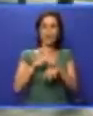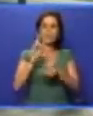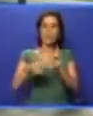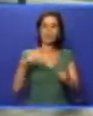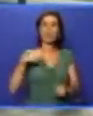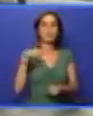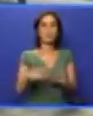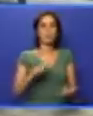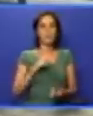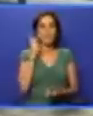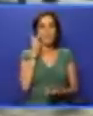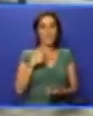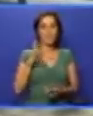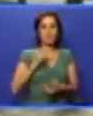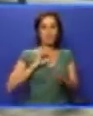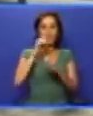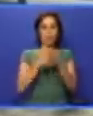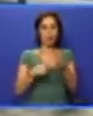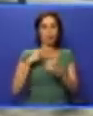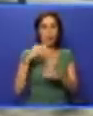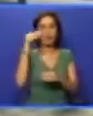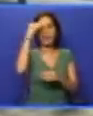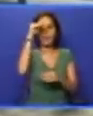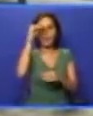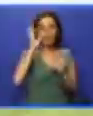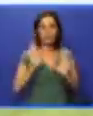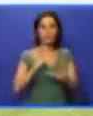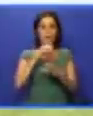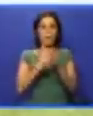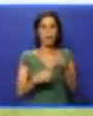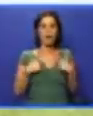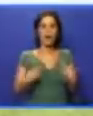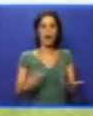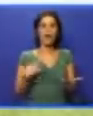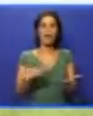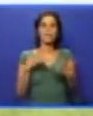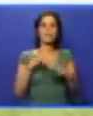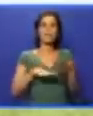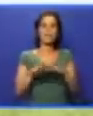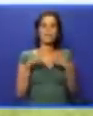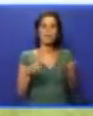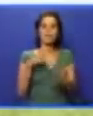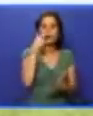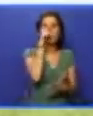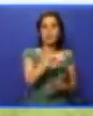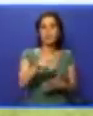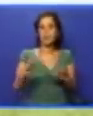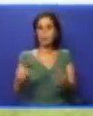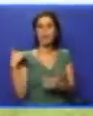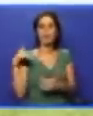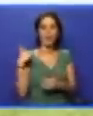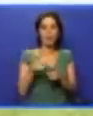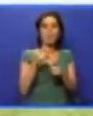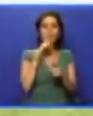Portugal. Na minha vida já fui jogadora, já fui treinadora de basquete e neste momento o que quero fazer é ajudar as pessoas, ou seja, treiná-las